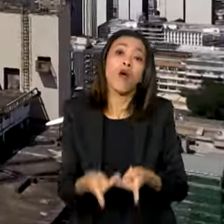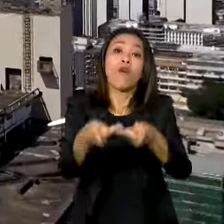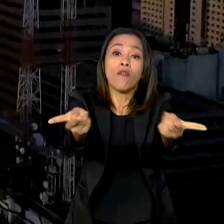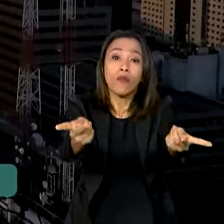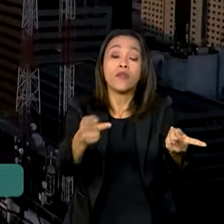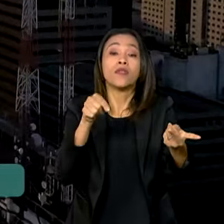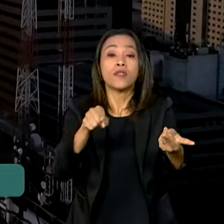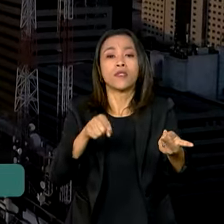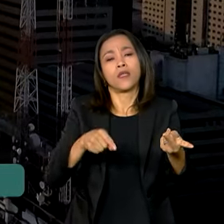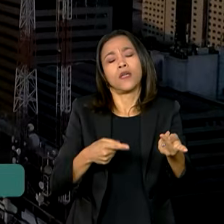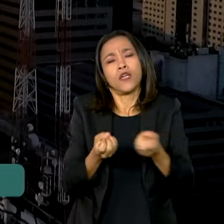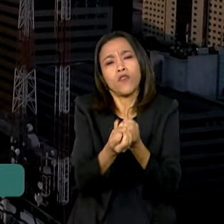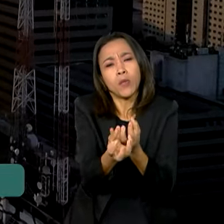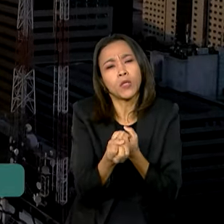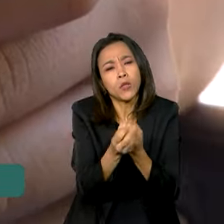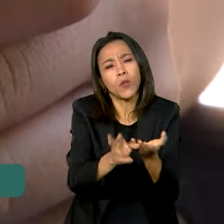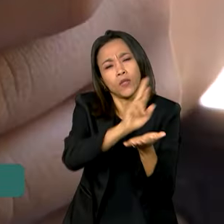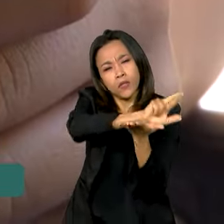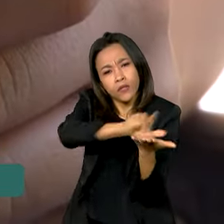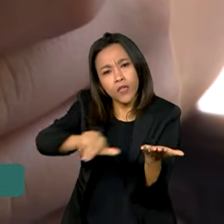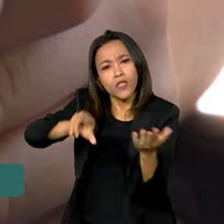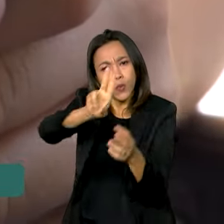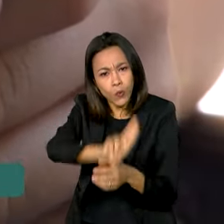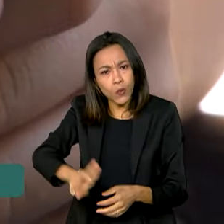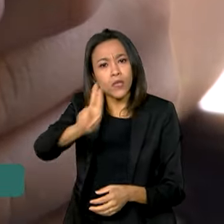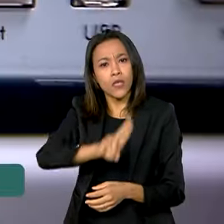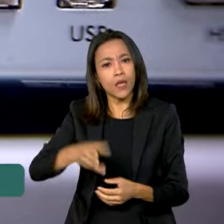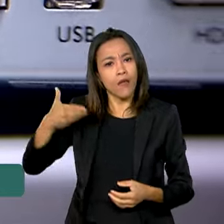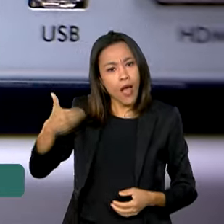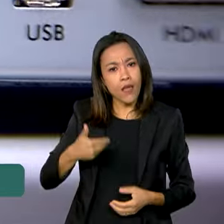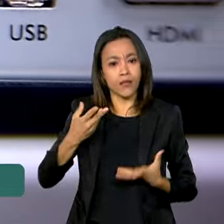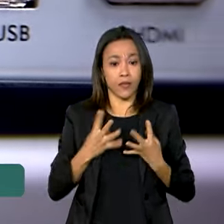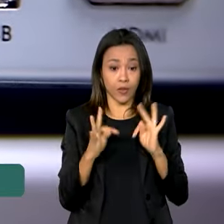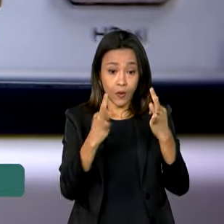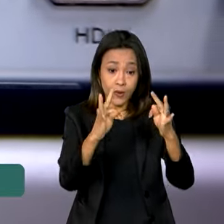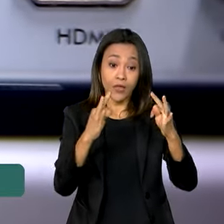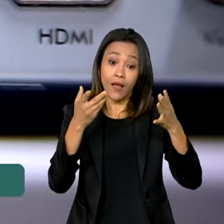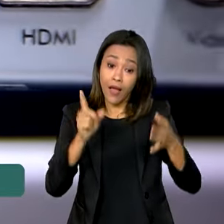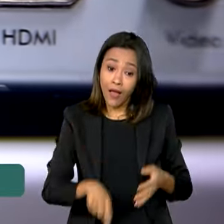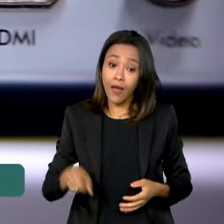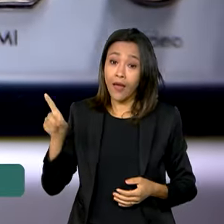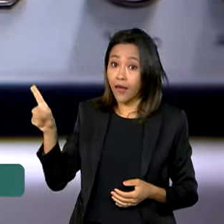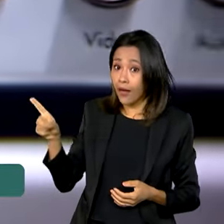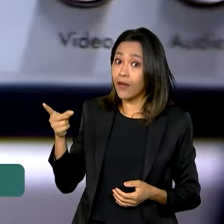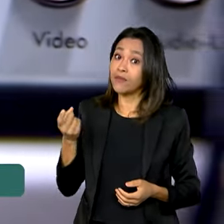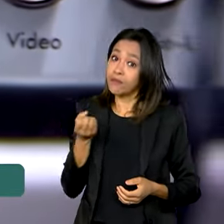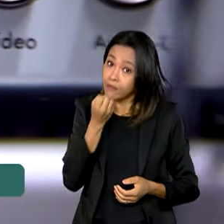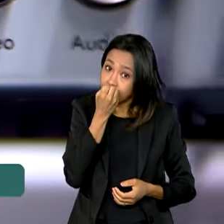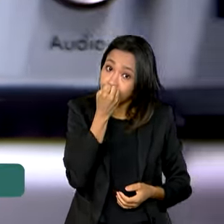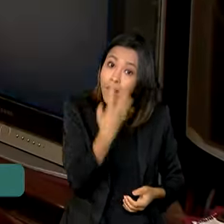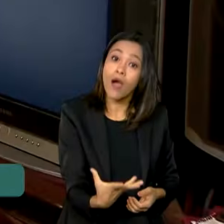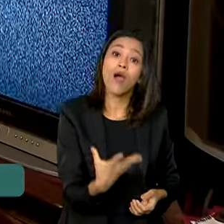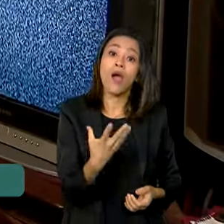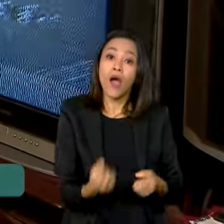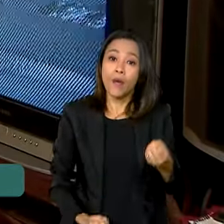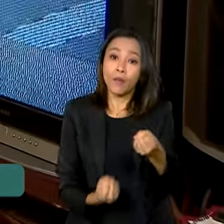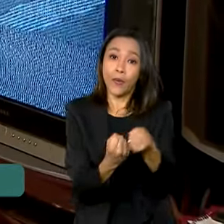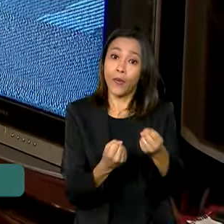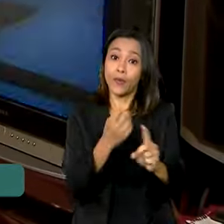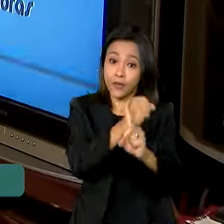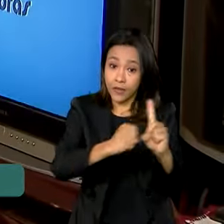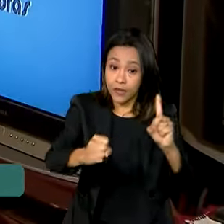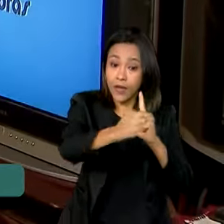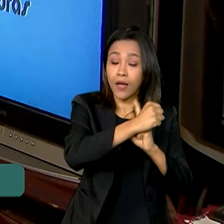serviços diferenciados por meio dessa tecnologia. Então, é a chegada de benefícios sociais e econômicos